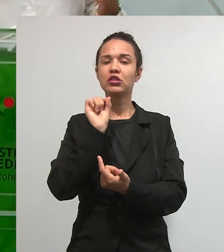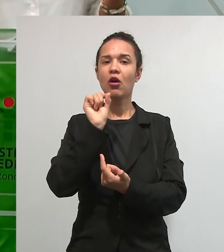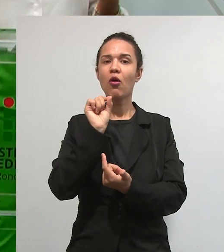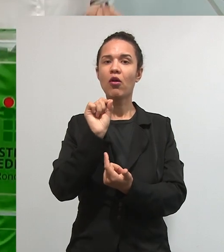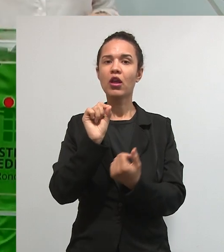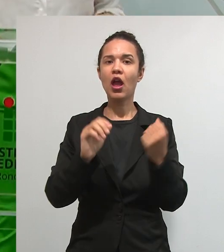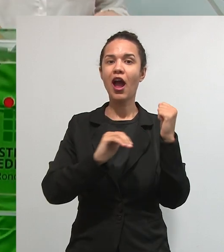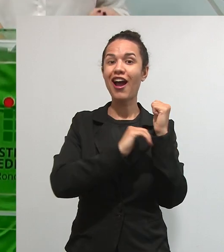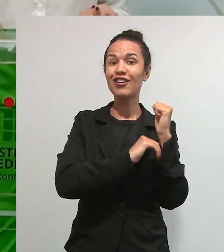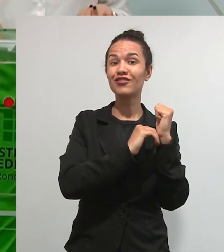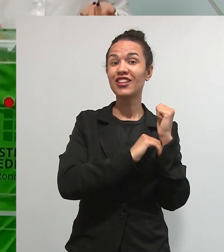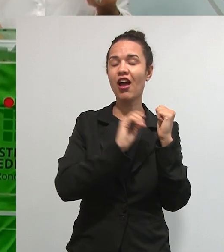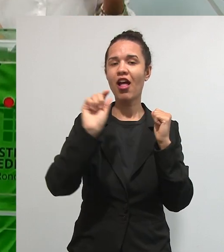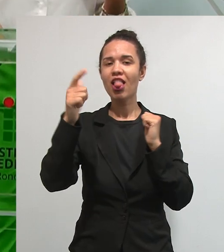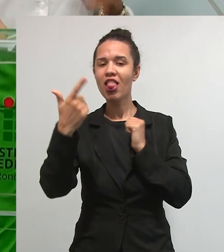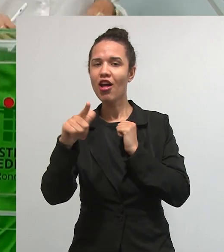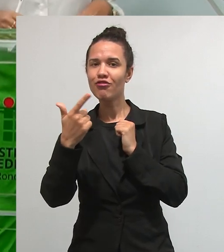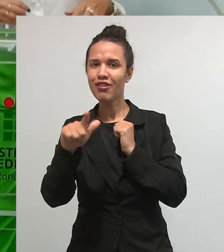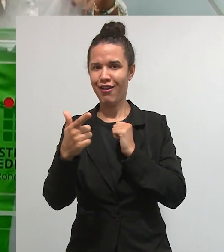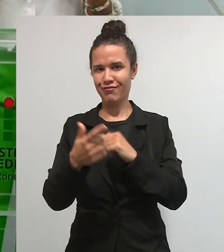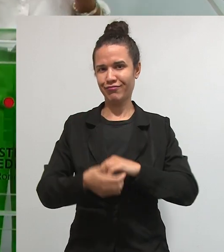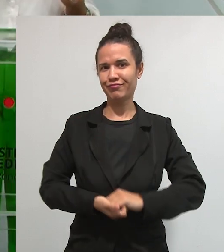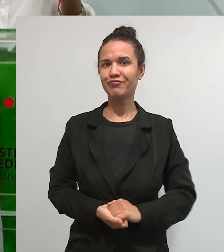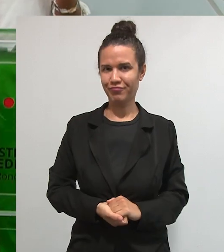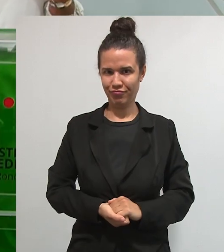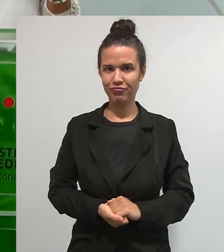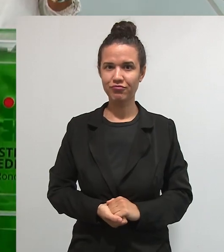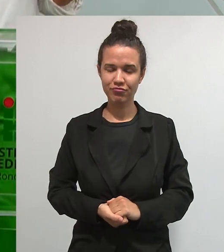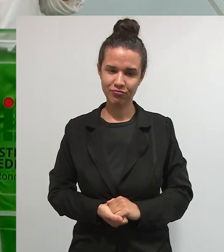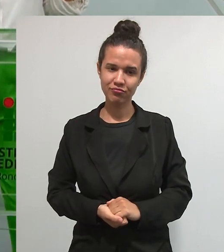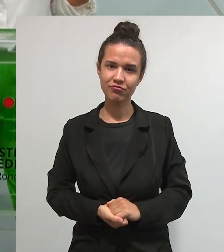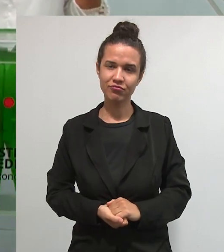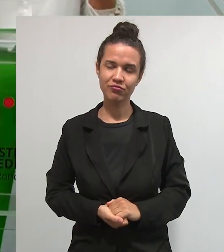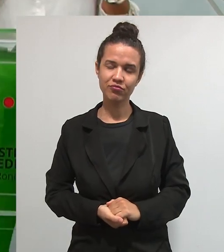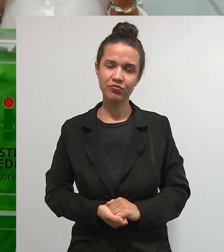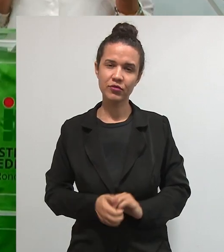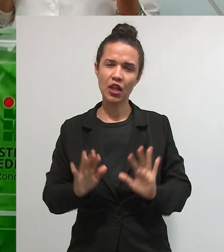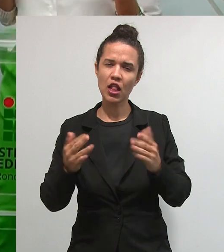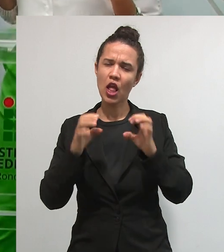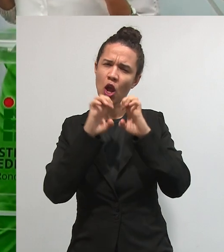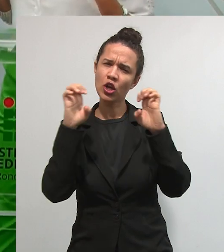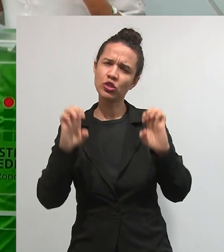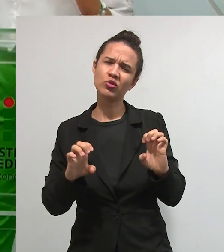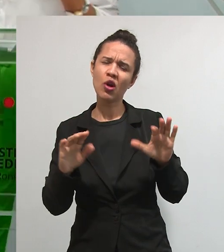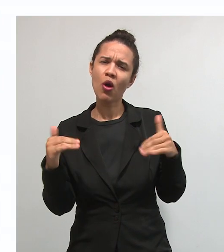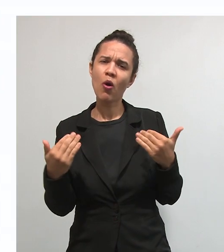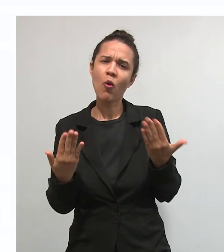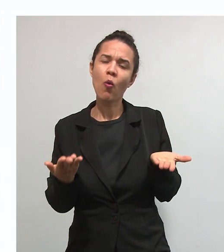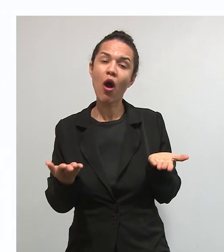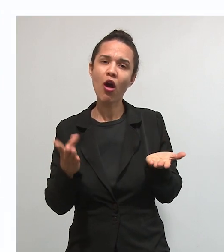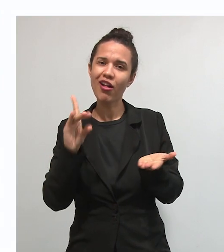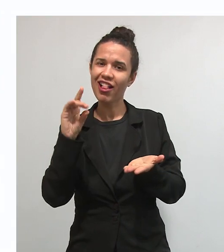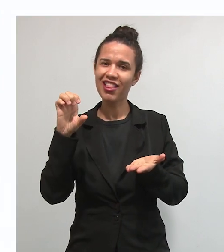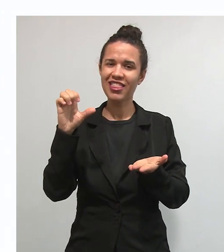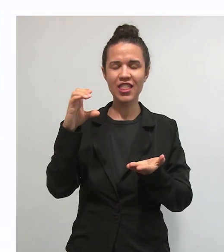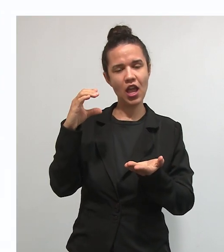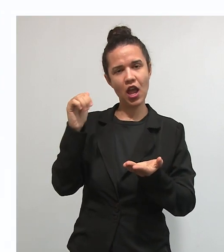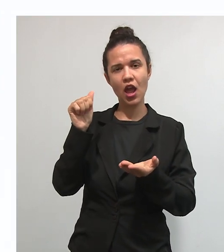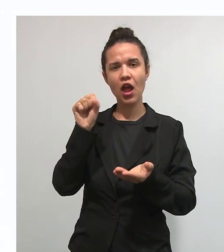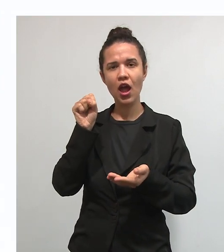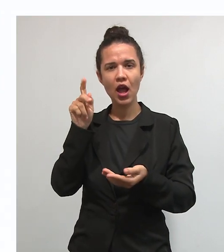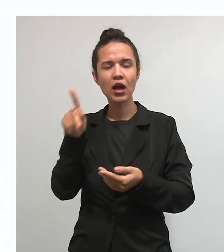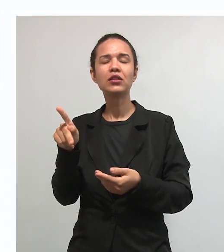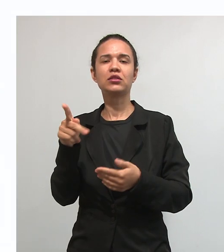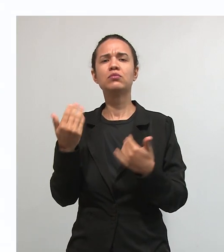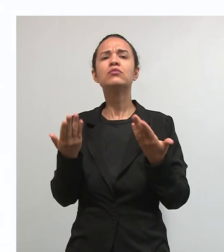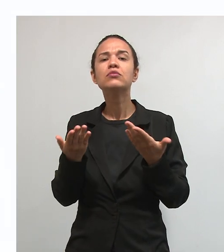transparência, ok? Então, vamos continuar. Então, qual seria a estrutura aqui das DECASPs? Vamos seguir